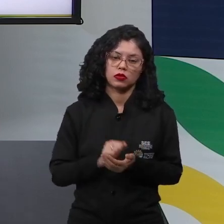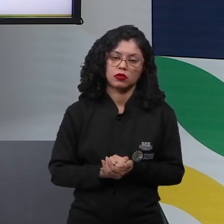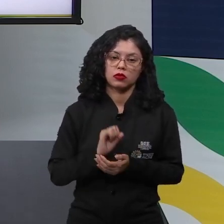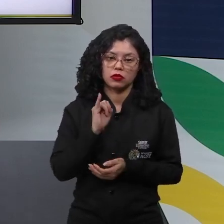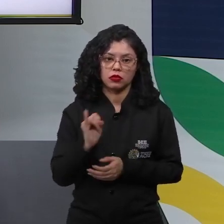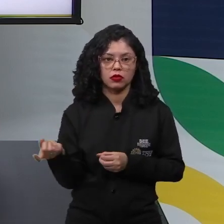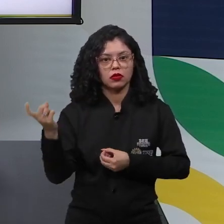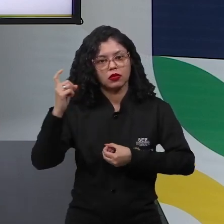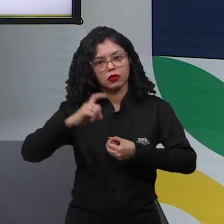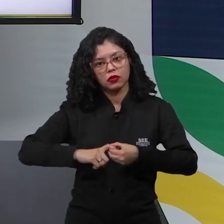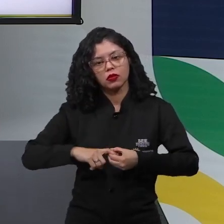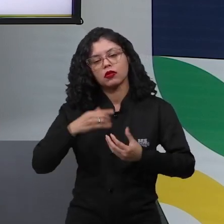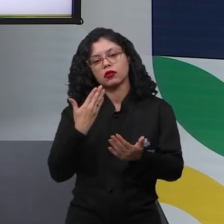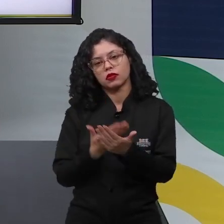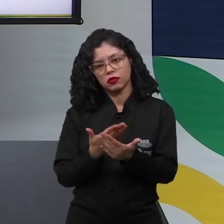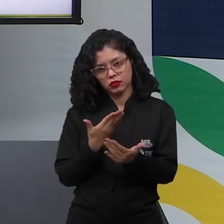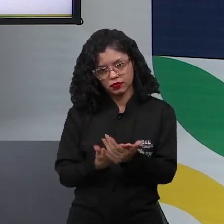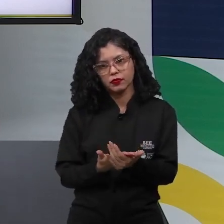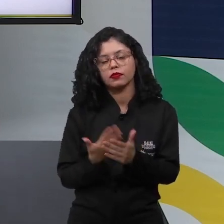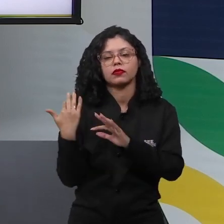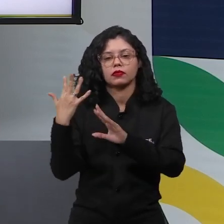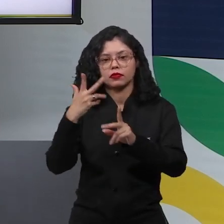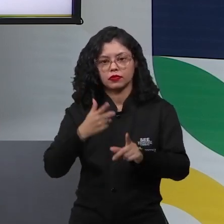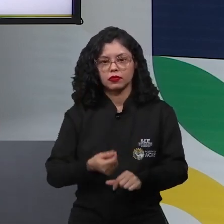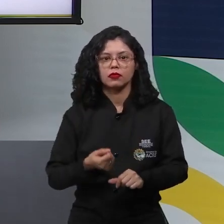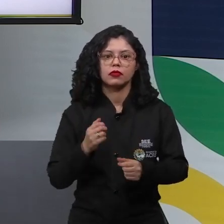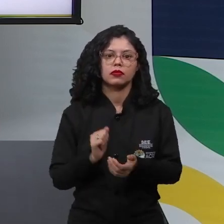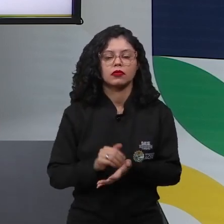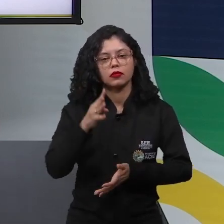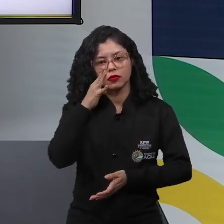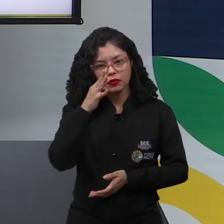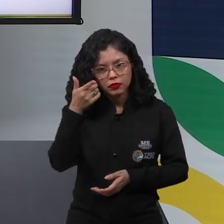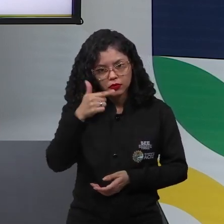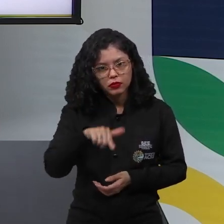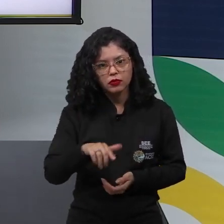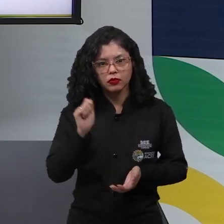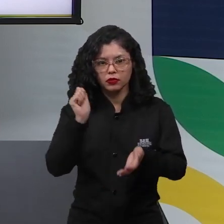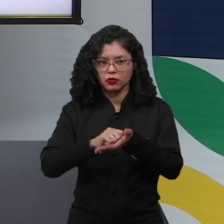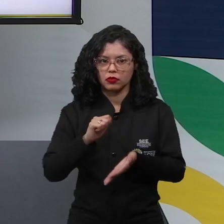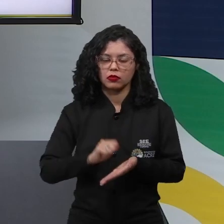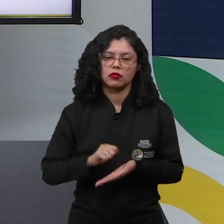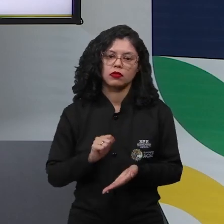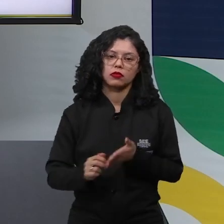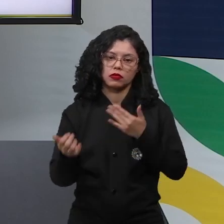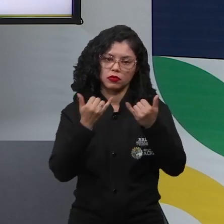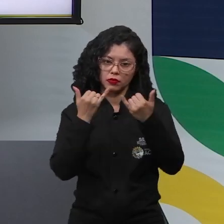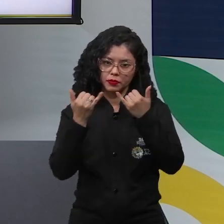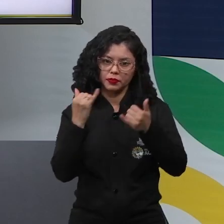Se não, volta à aula, revisa, assista de novo, anota as